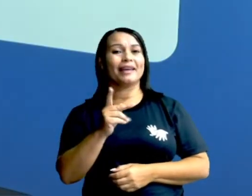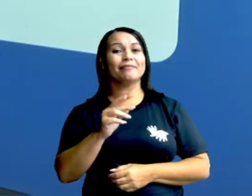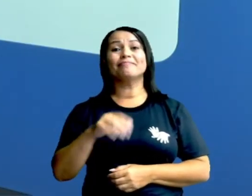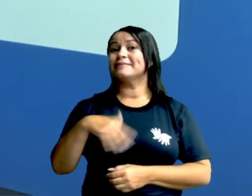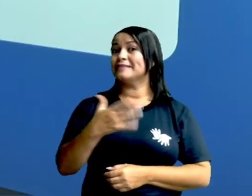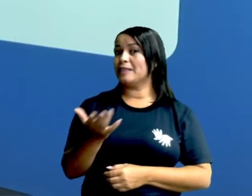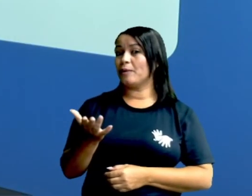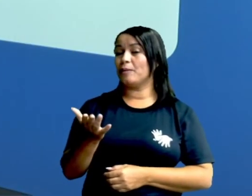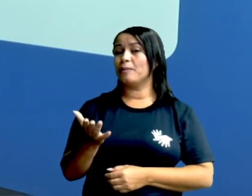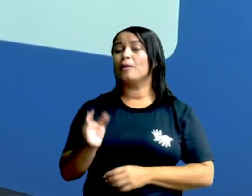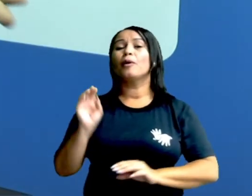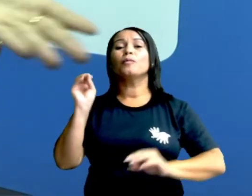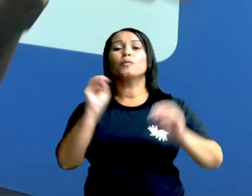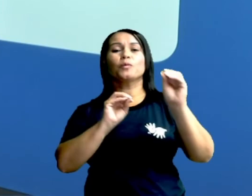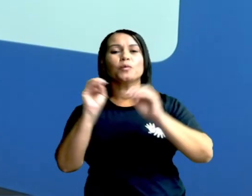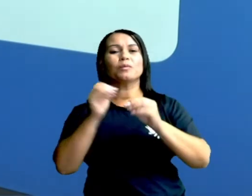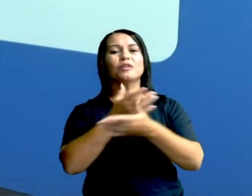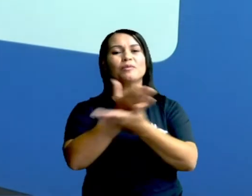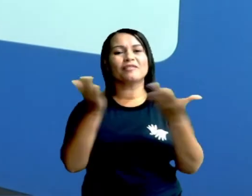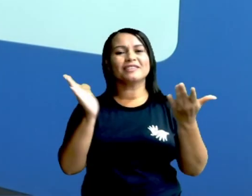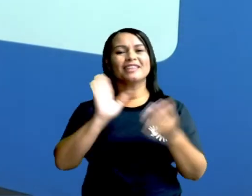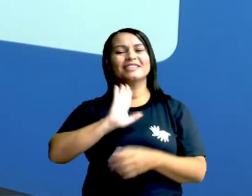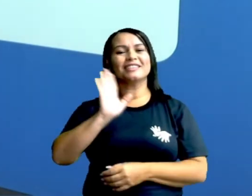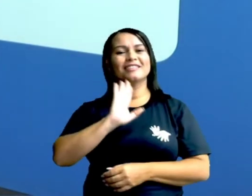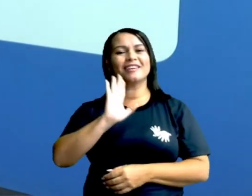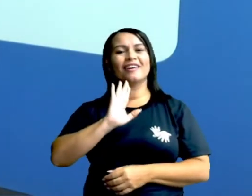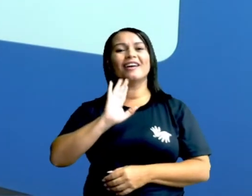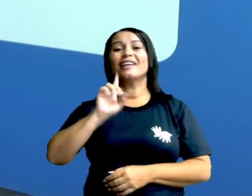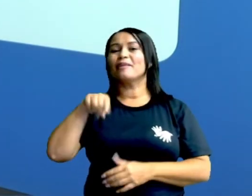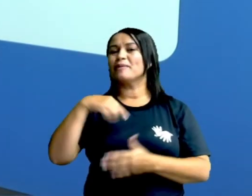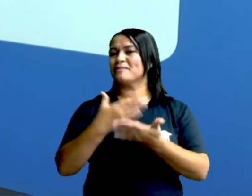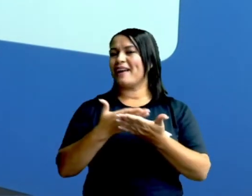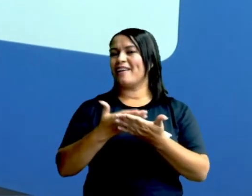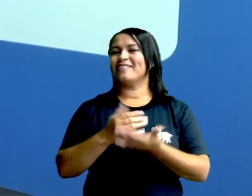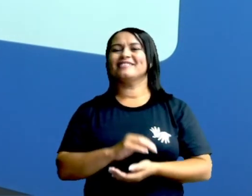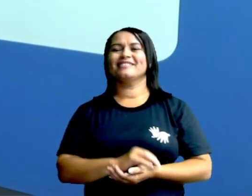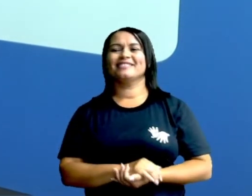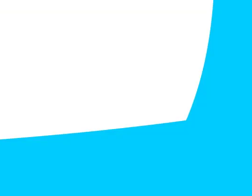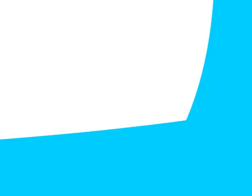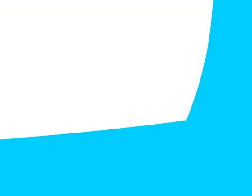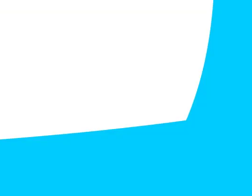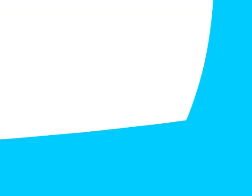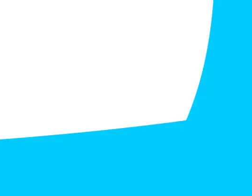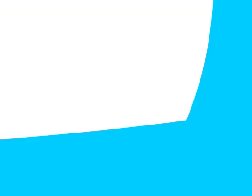E aí, turma, um beijo para vocês e até a próxima.